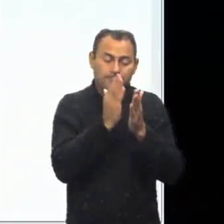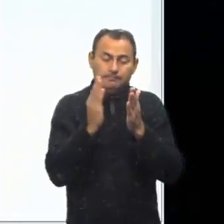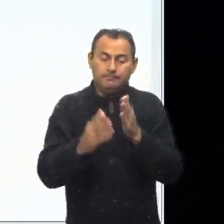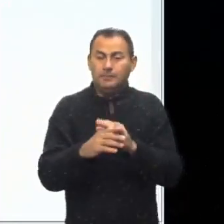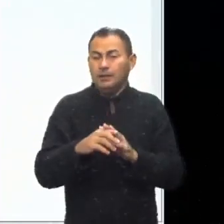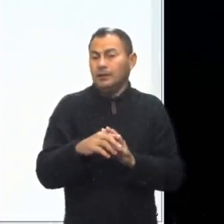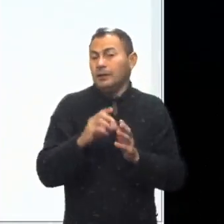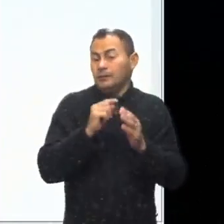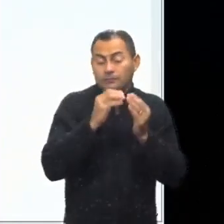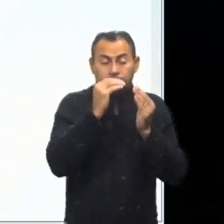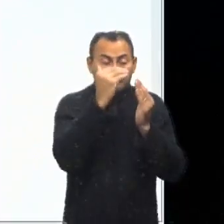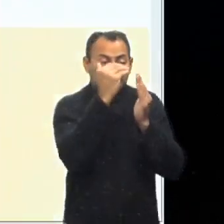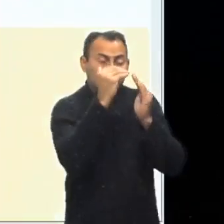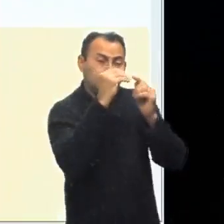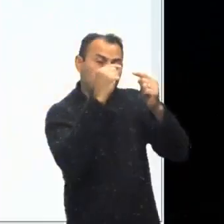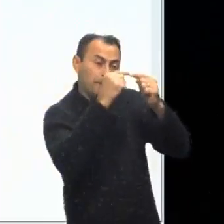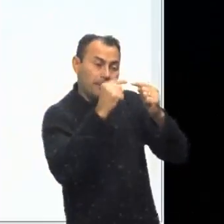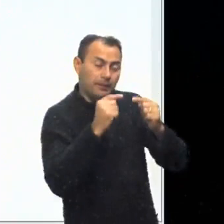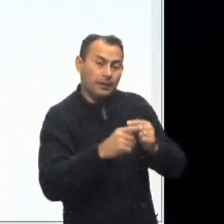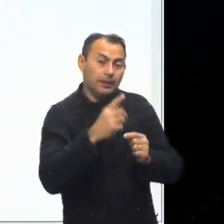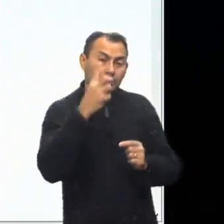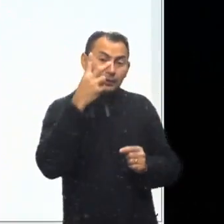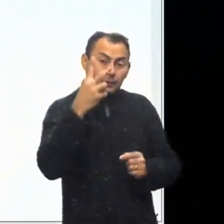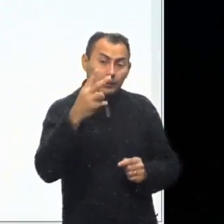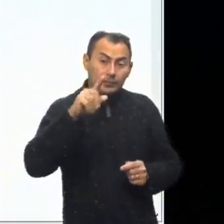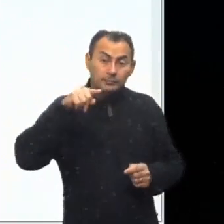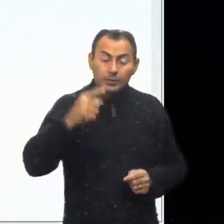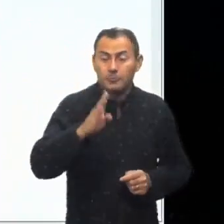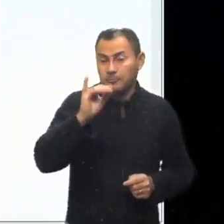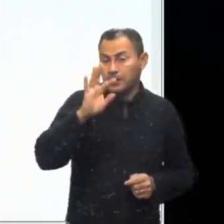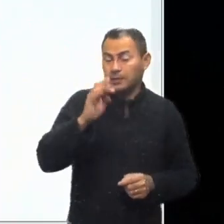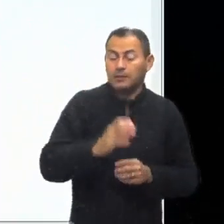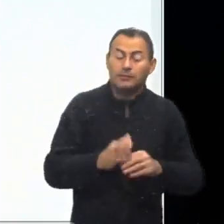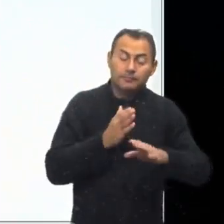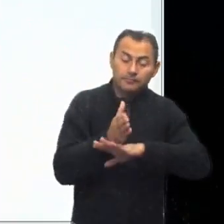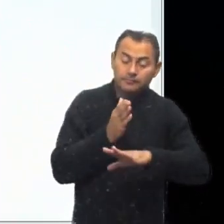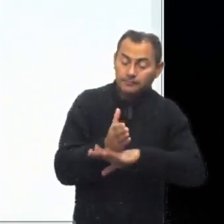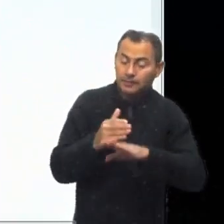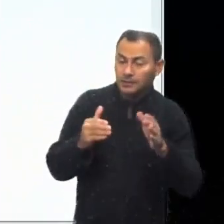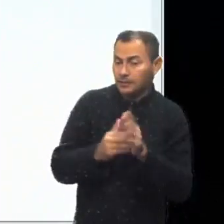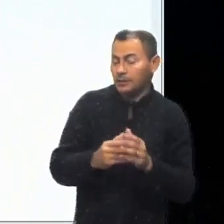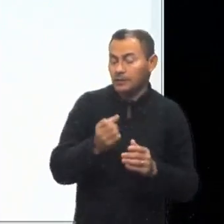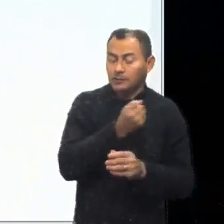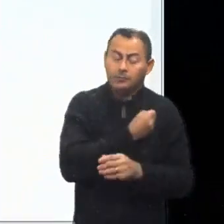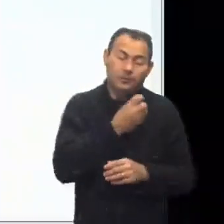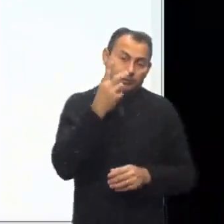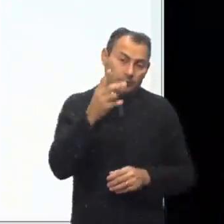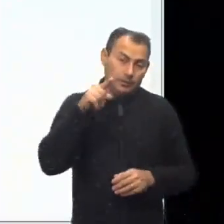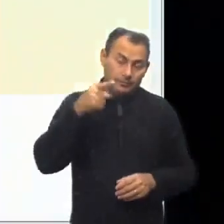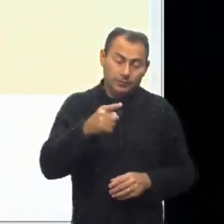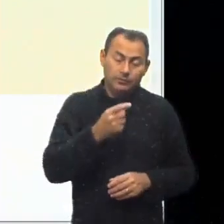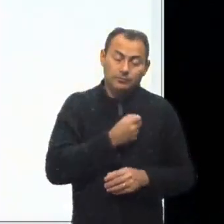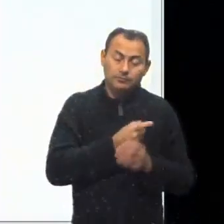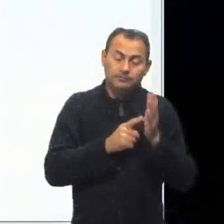2000 bits, ele vai varrer de 1 até o meu bit número 2000.